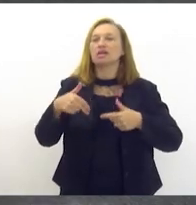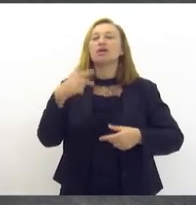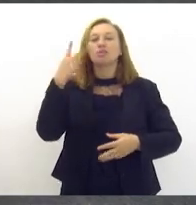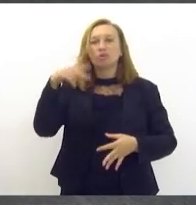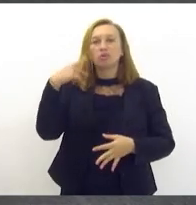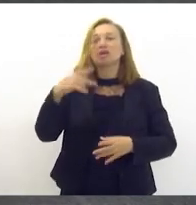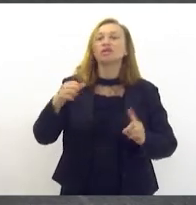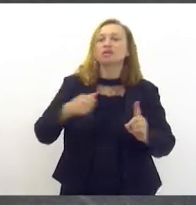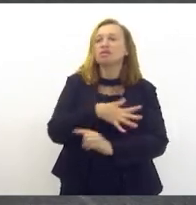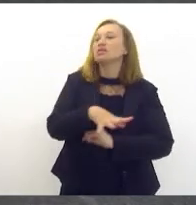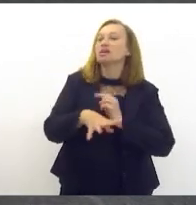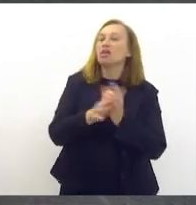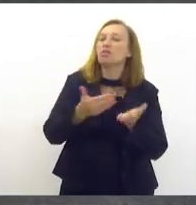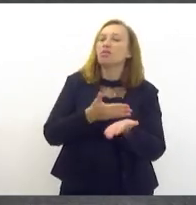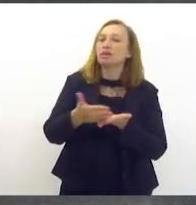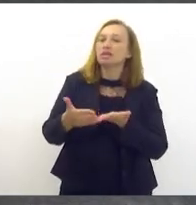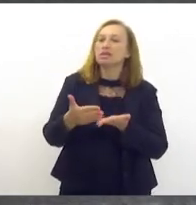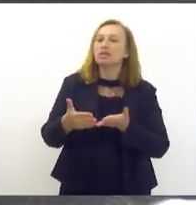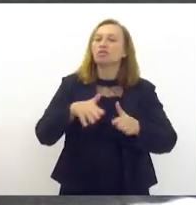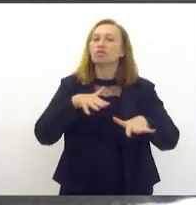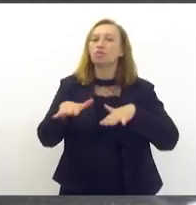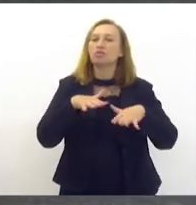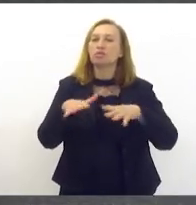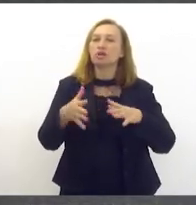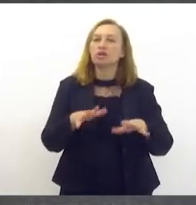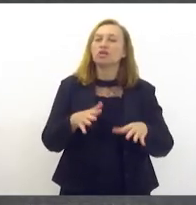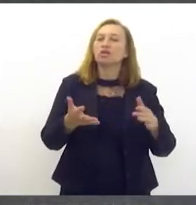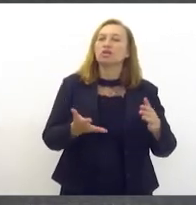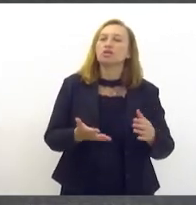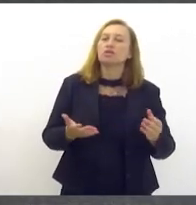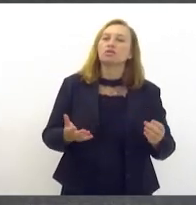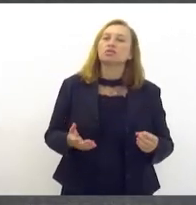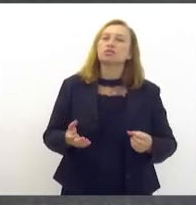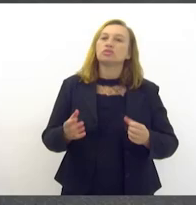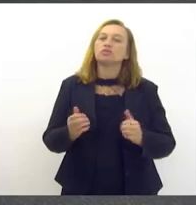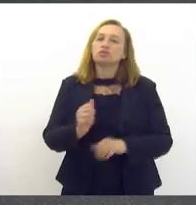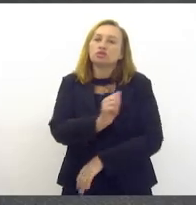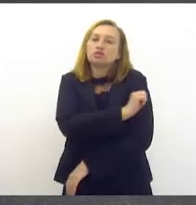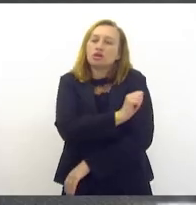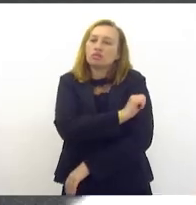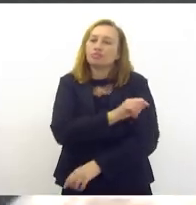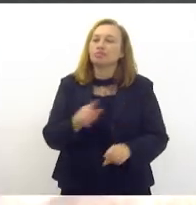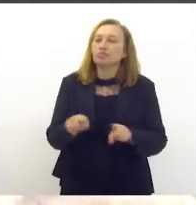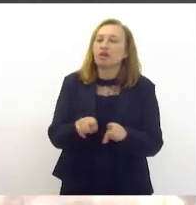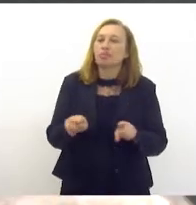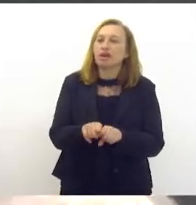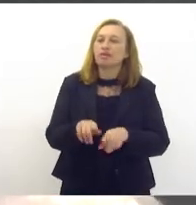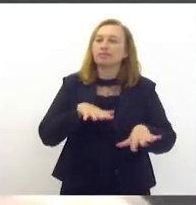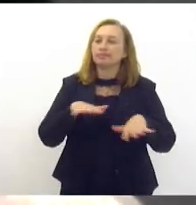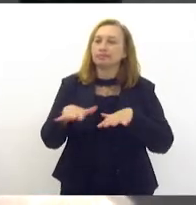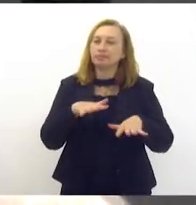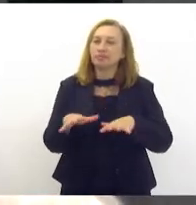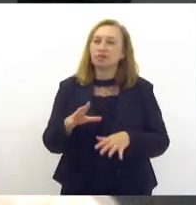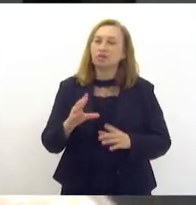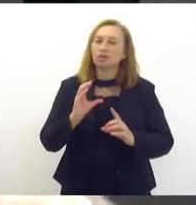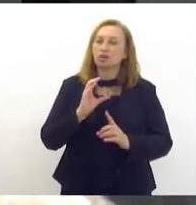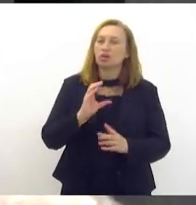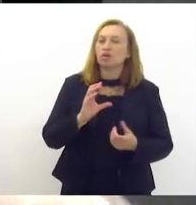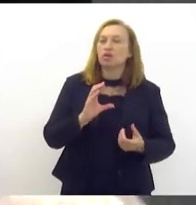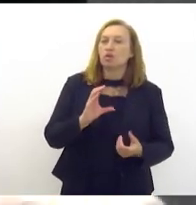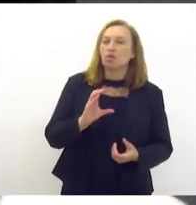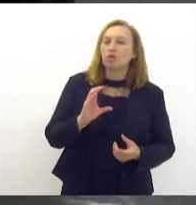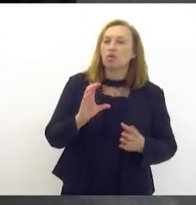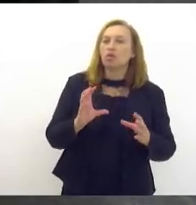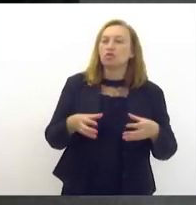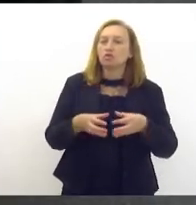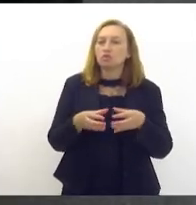social. Comecei minha militância no movimento estudantil secundarista. Depois participei do movimento comunitário, do movimento